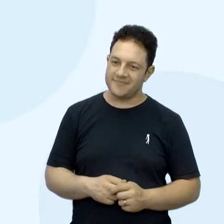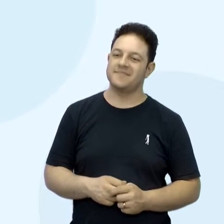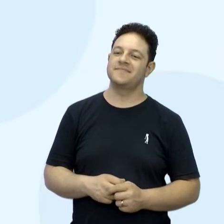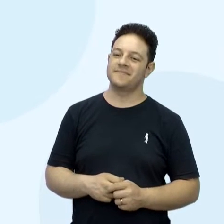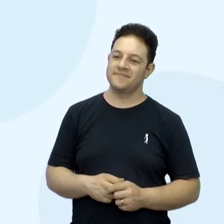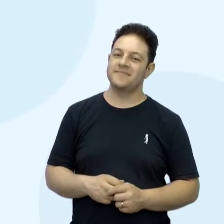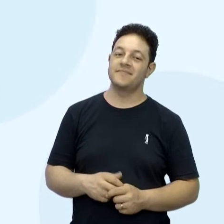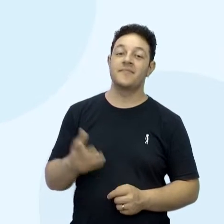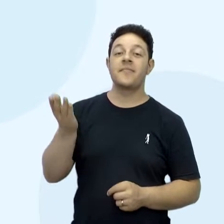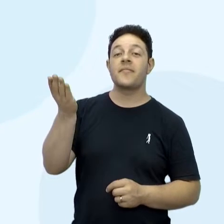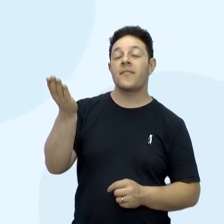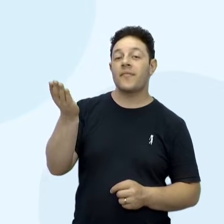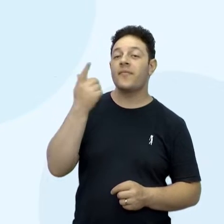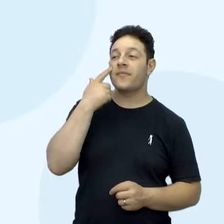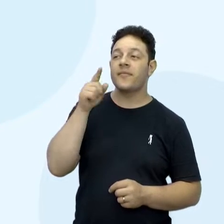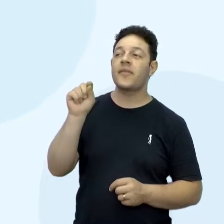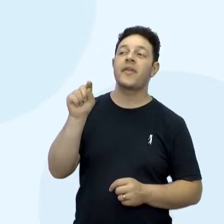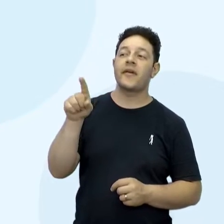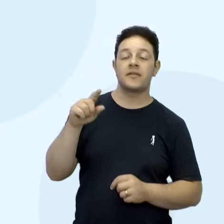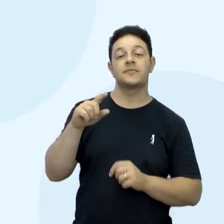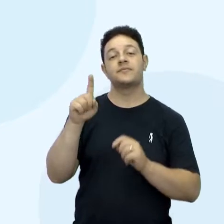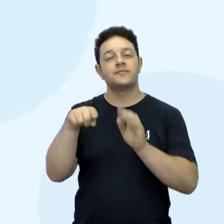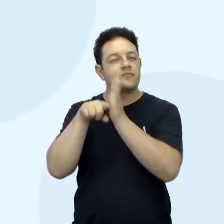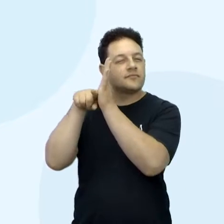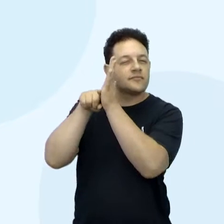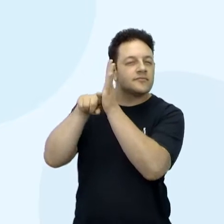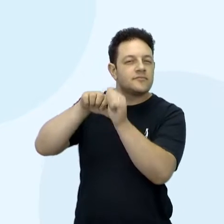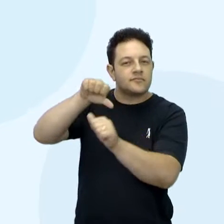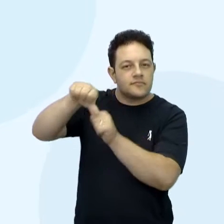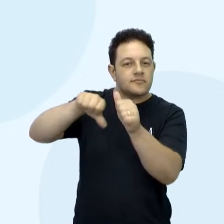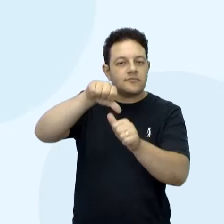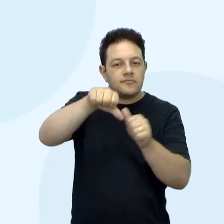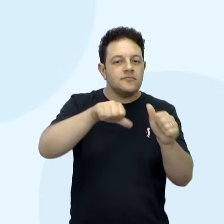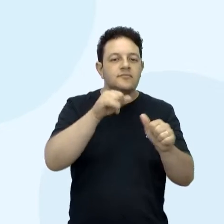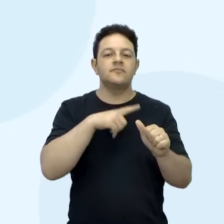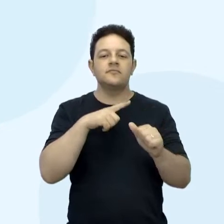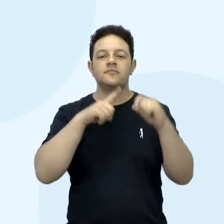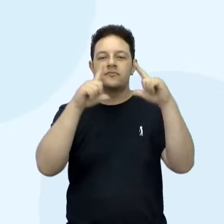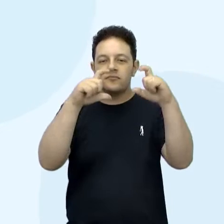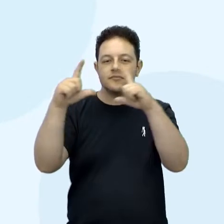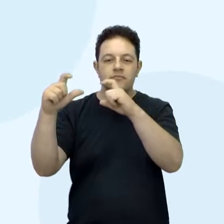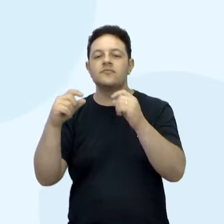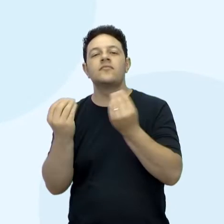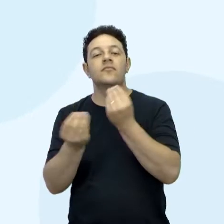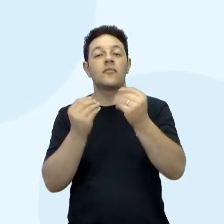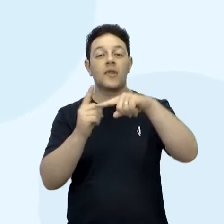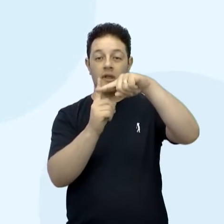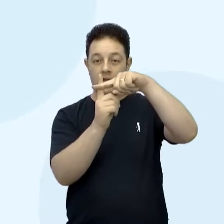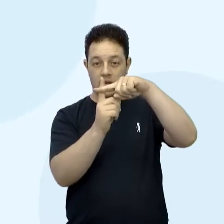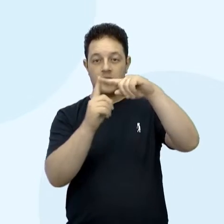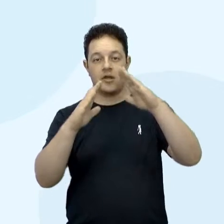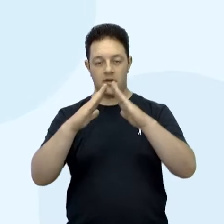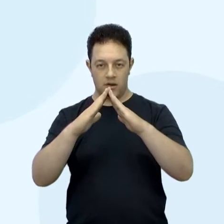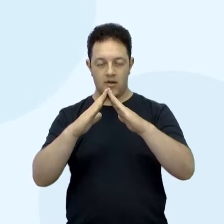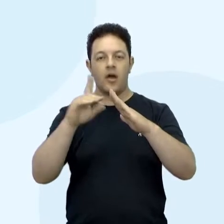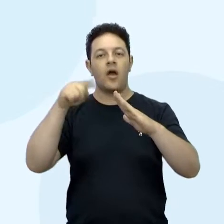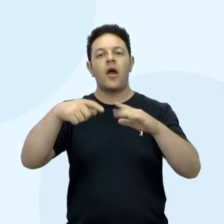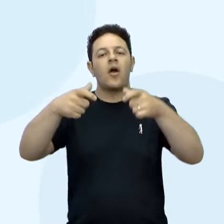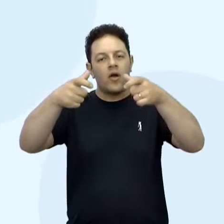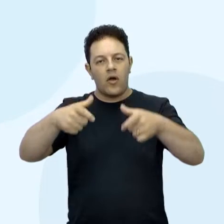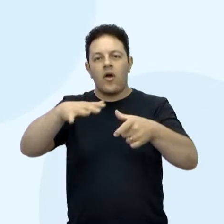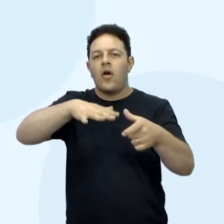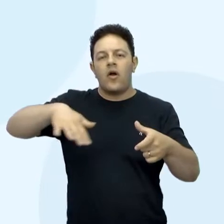Bem, e agora vamos analisar algumas mudanças, né? Algumas fotografias, no caso, de uma igreja que faz parte da